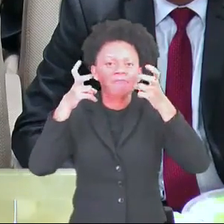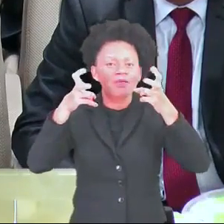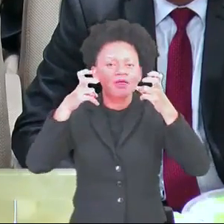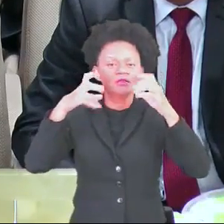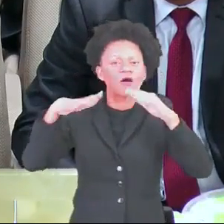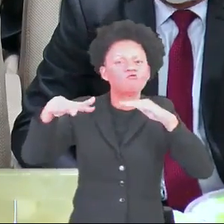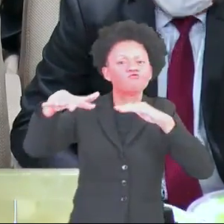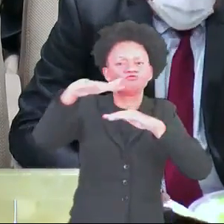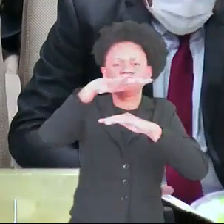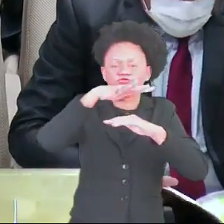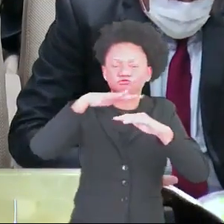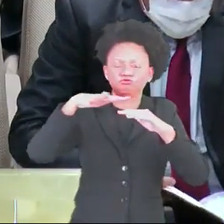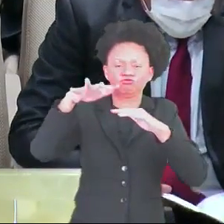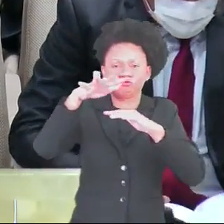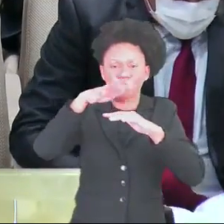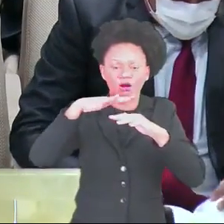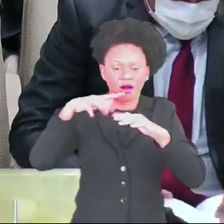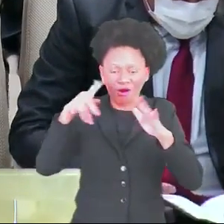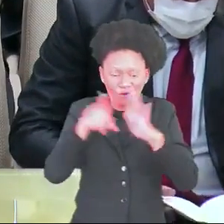De maneira que o visível